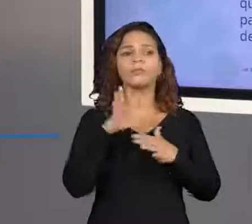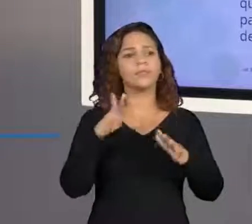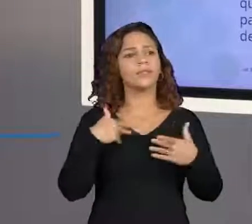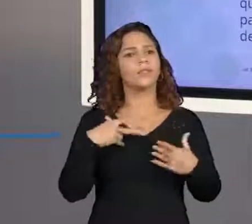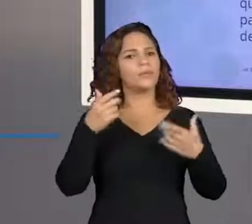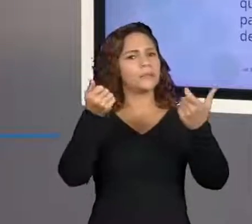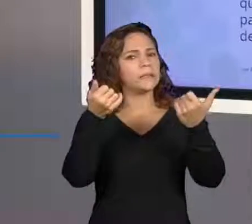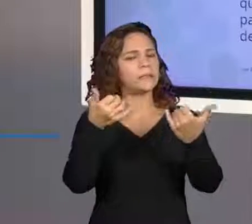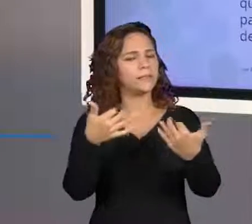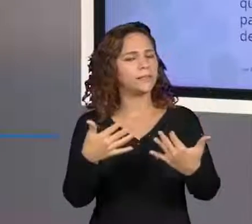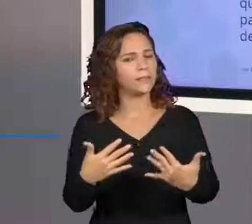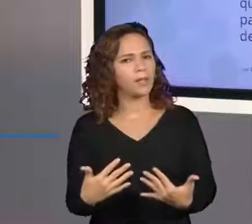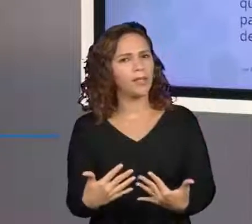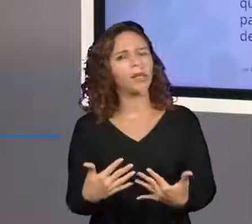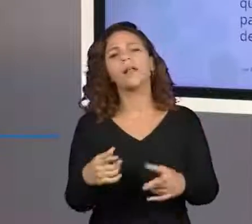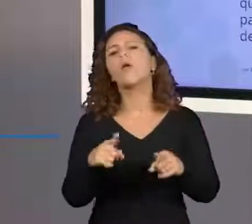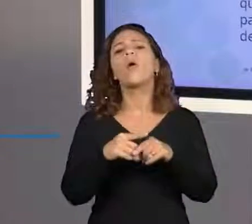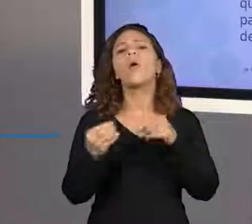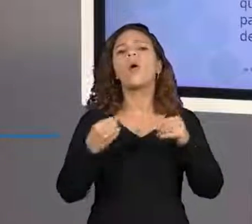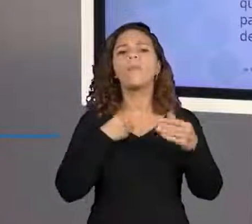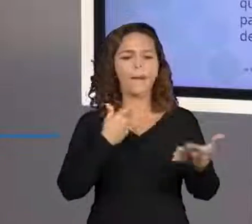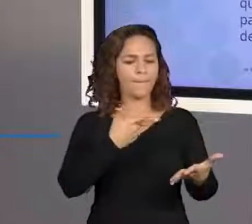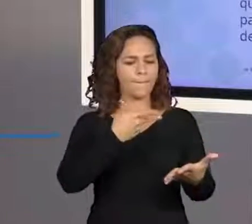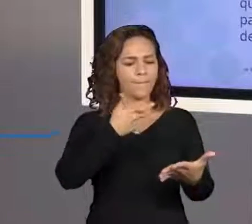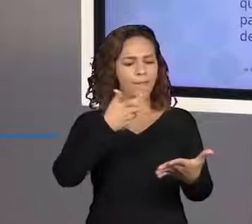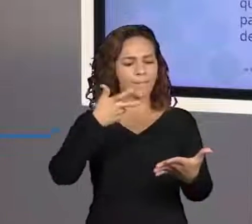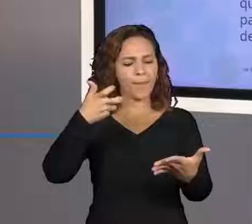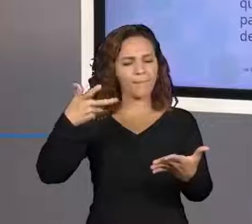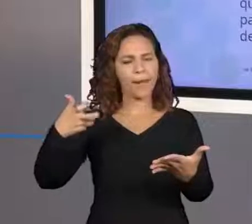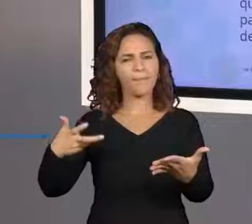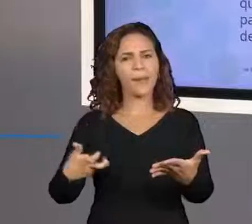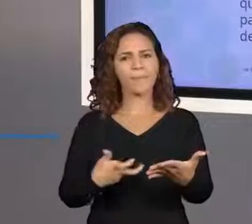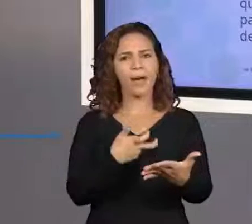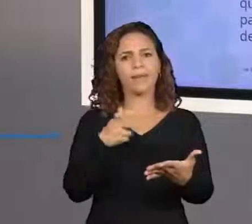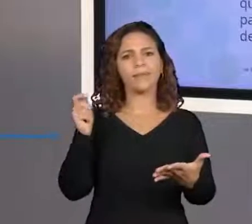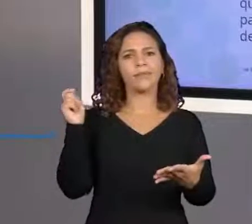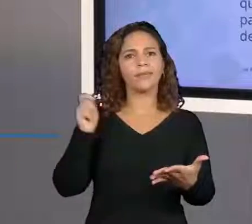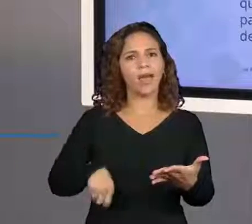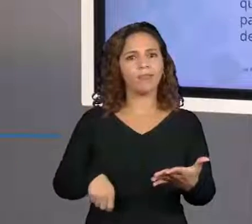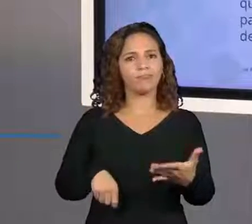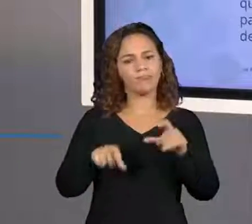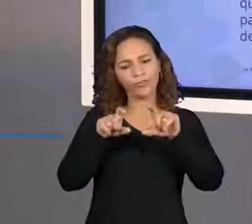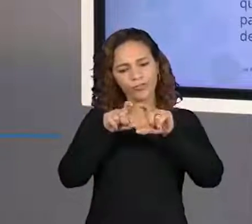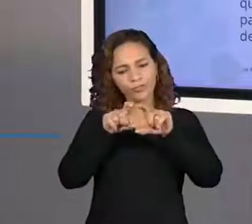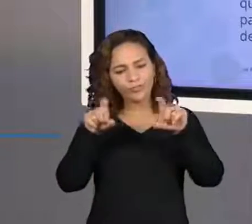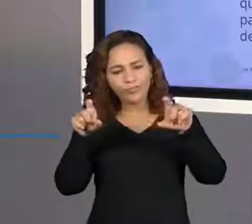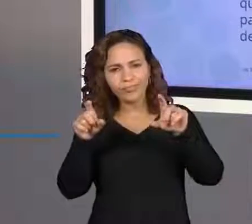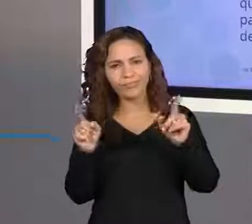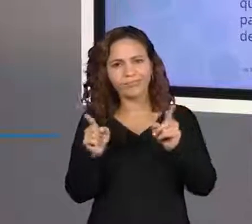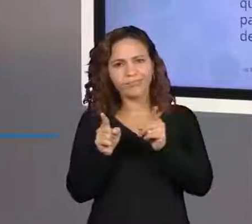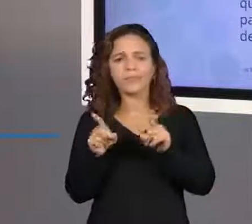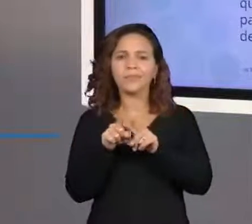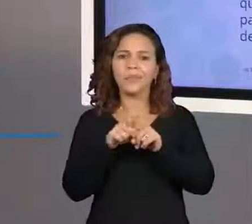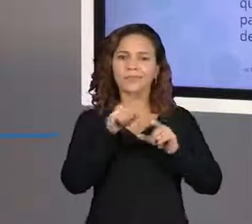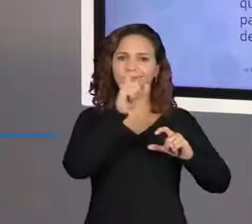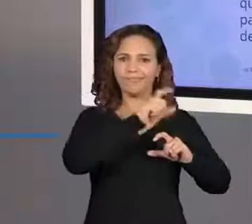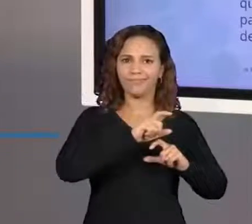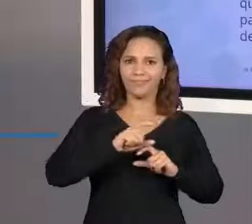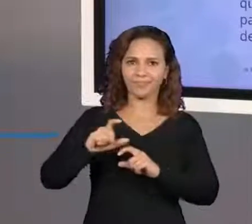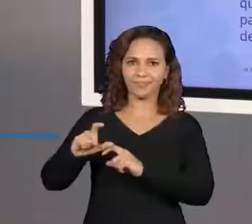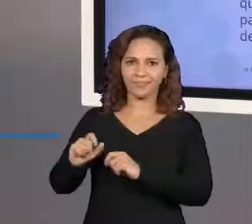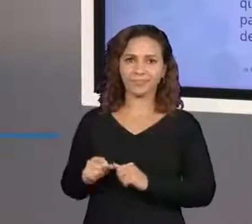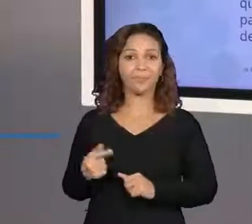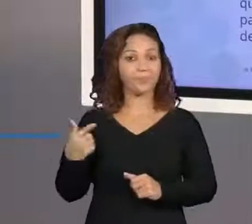elas e como fazer uma interpretação de uma história em quadrinho, de uma tirinha. Legal, né? Eu também